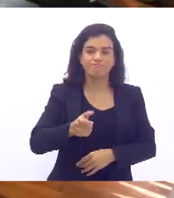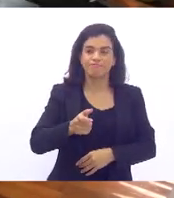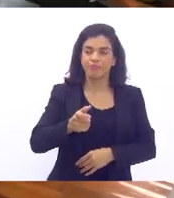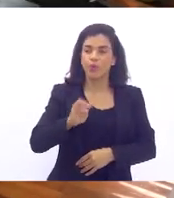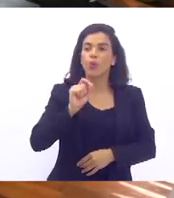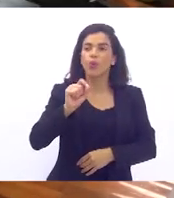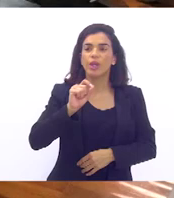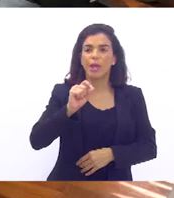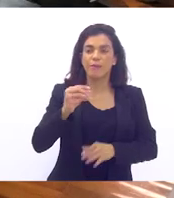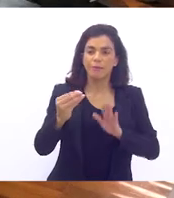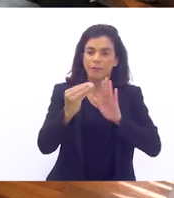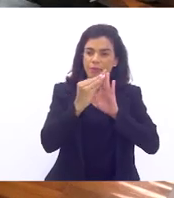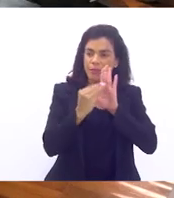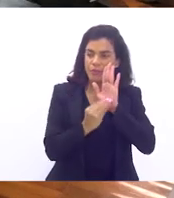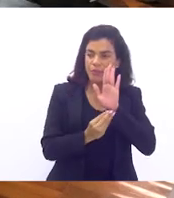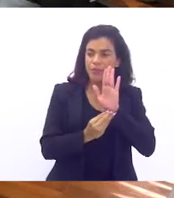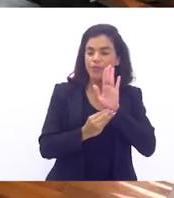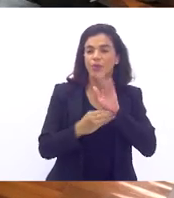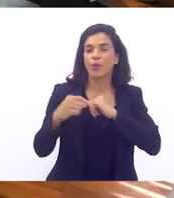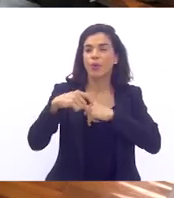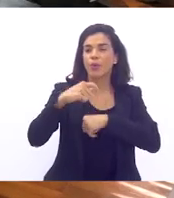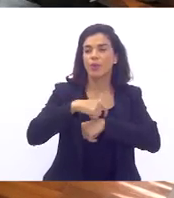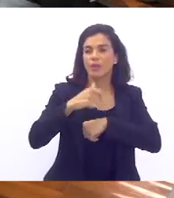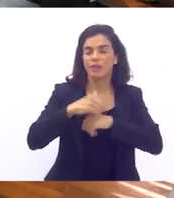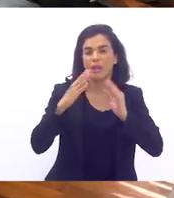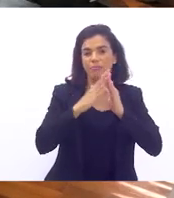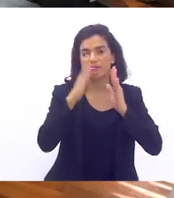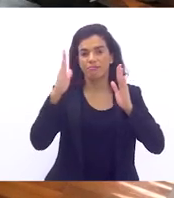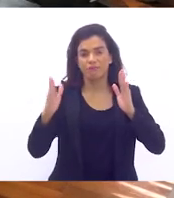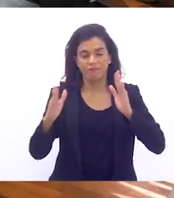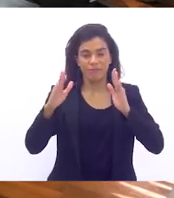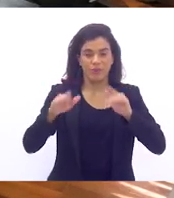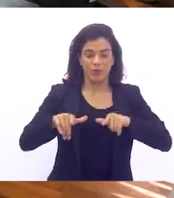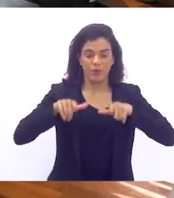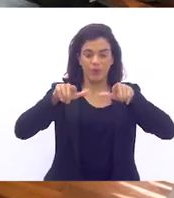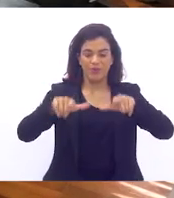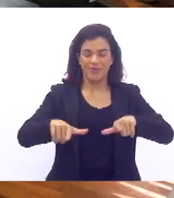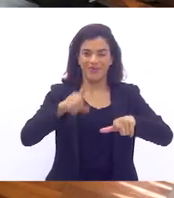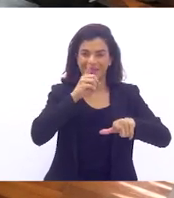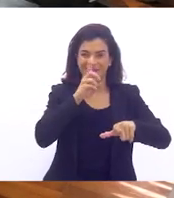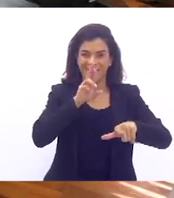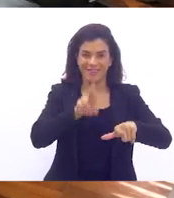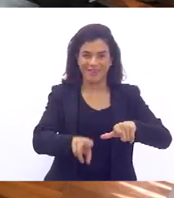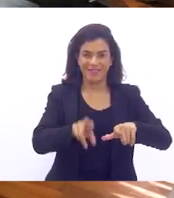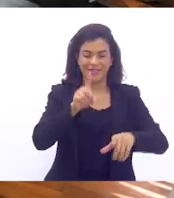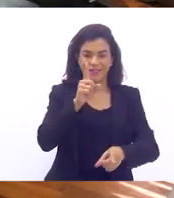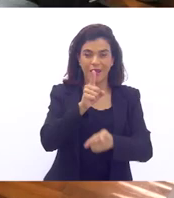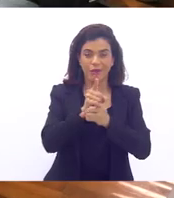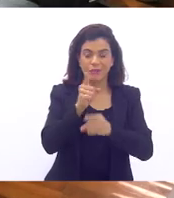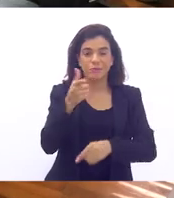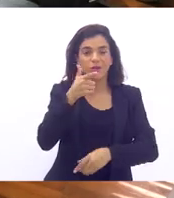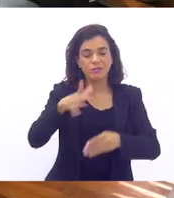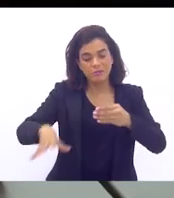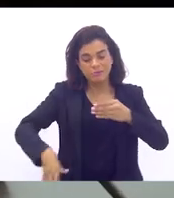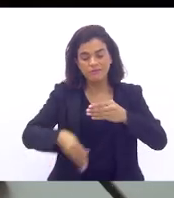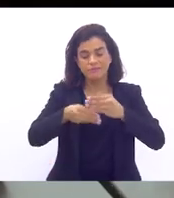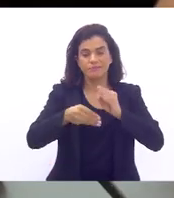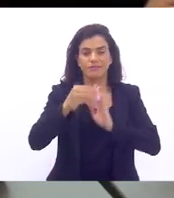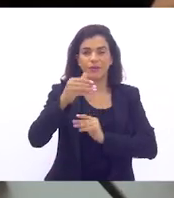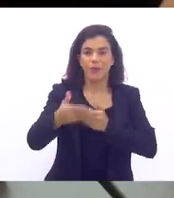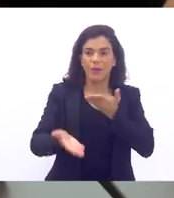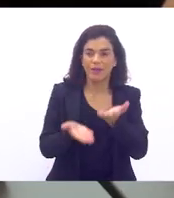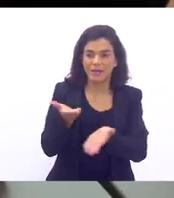visar também um tempo máximo a partir do diagnóstico para conseguir implementar esse atendimento que